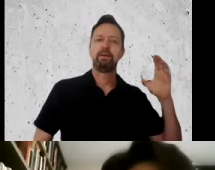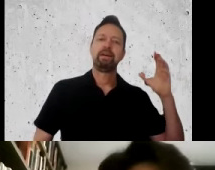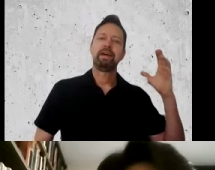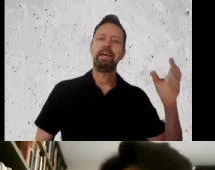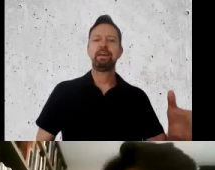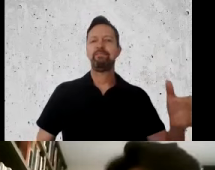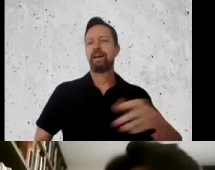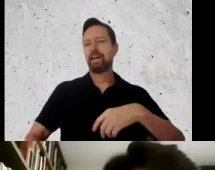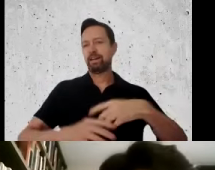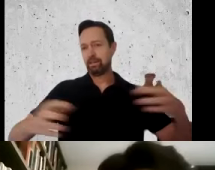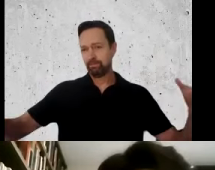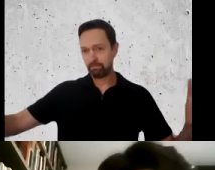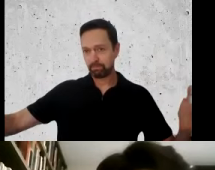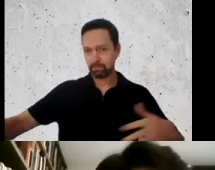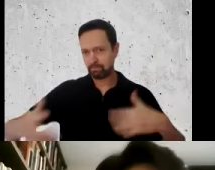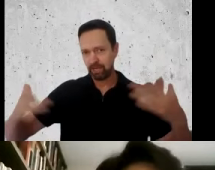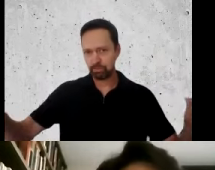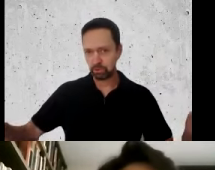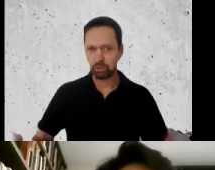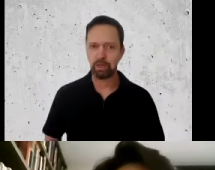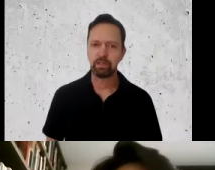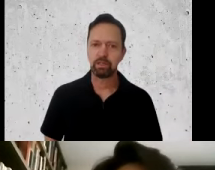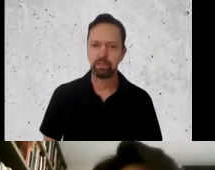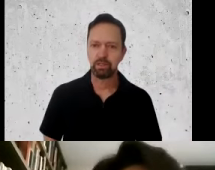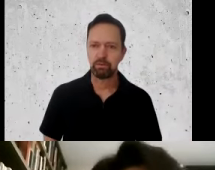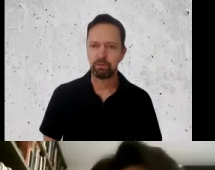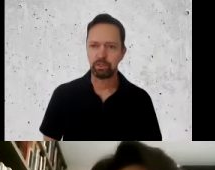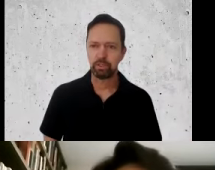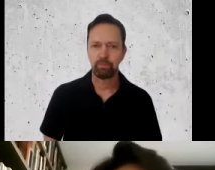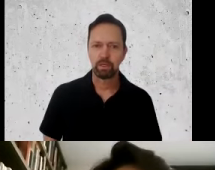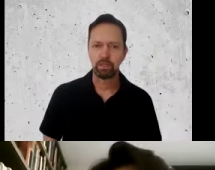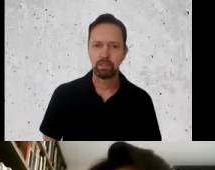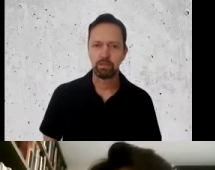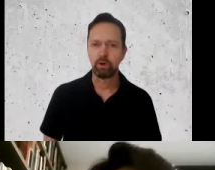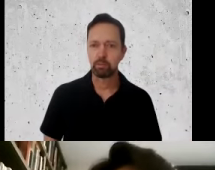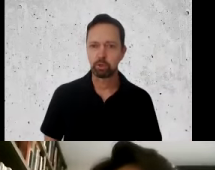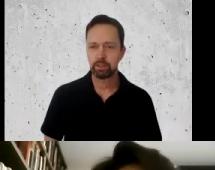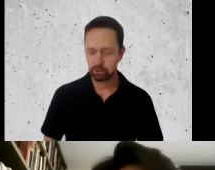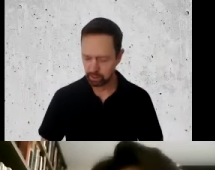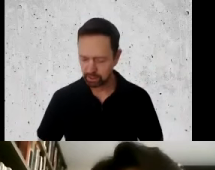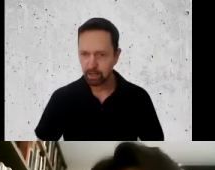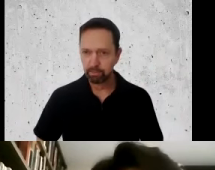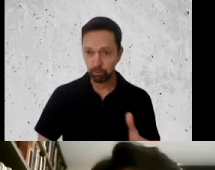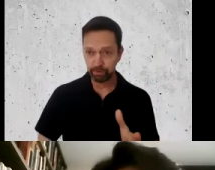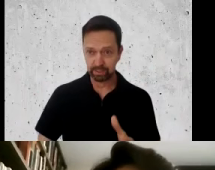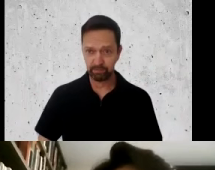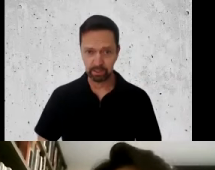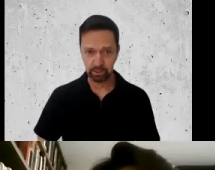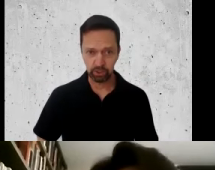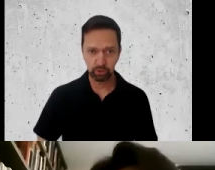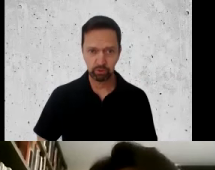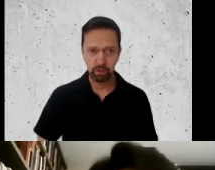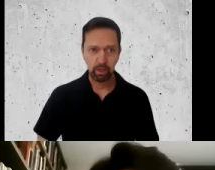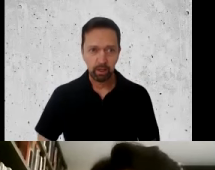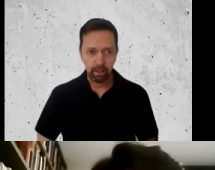uma rica e variada tapestry, né, de formas organizacionais. Para convencer